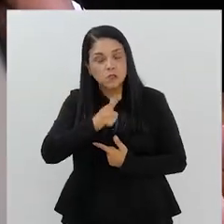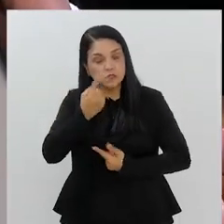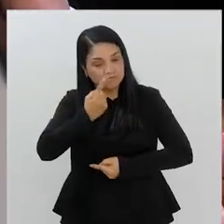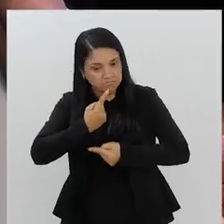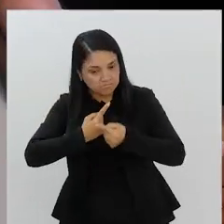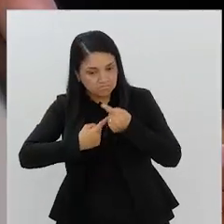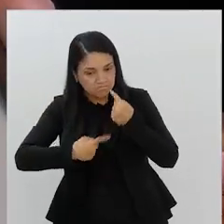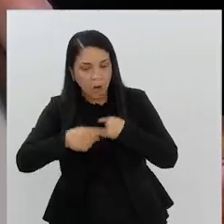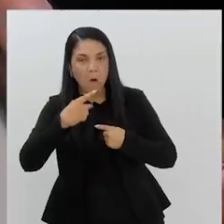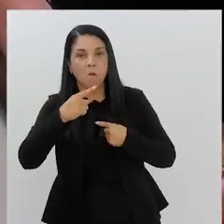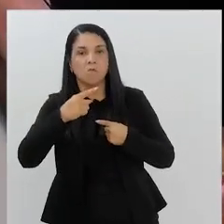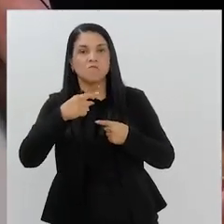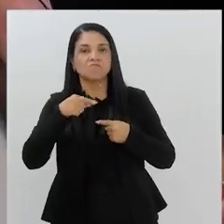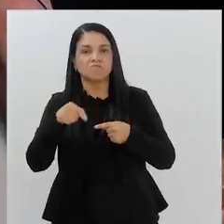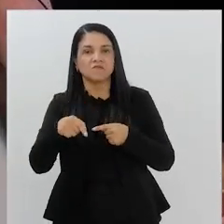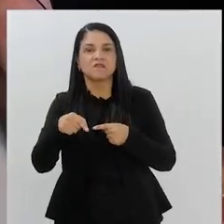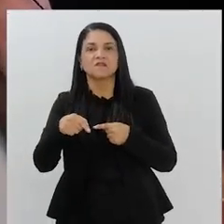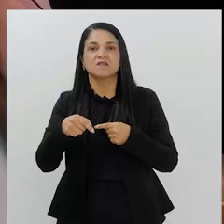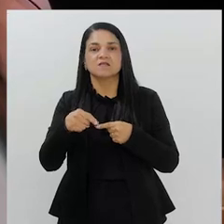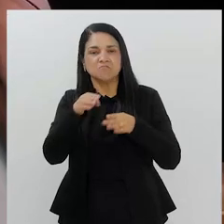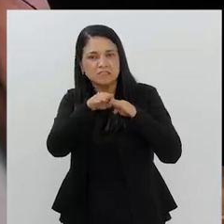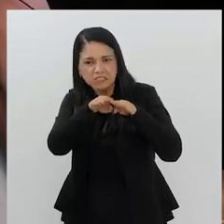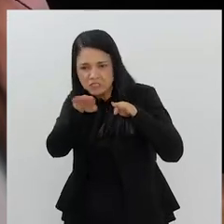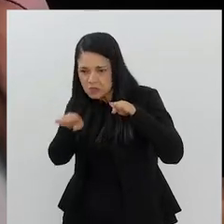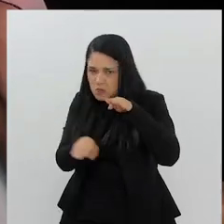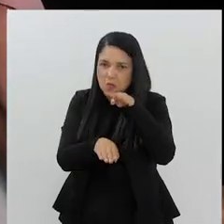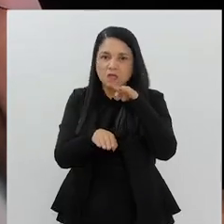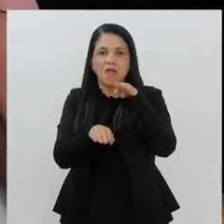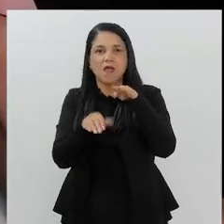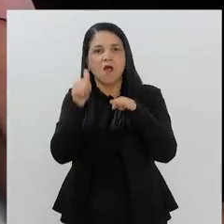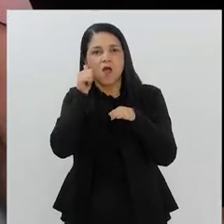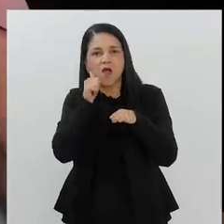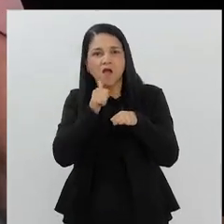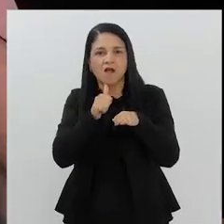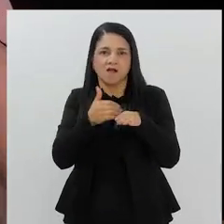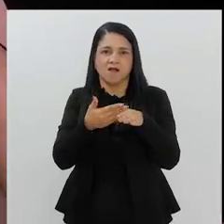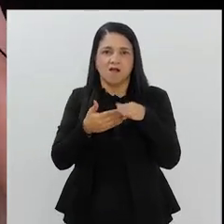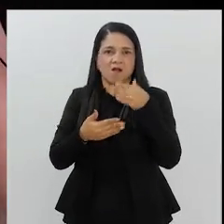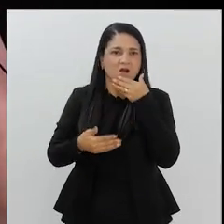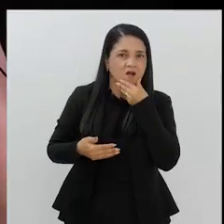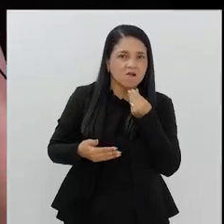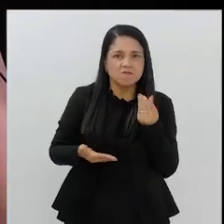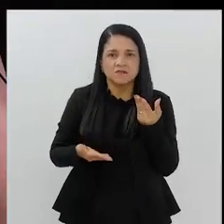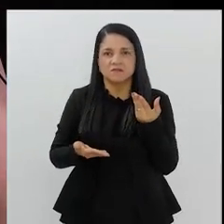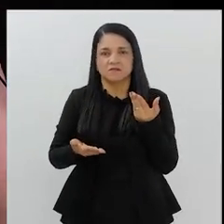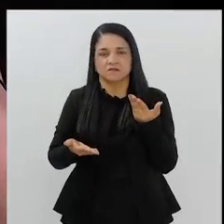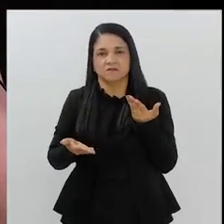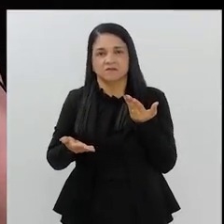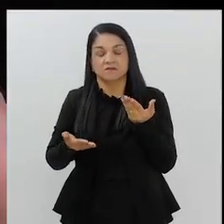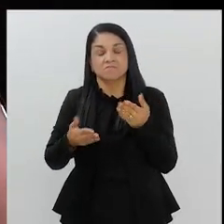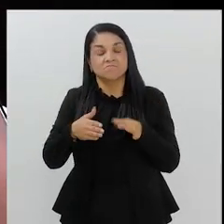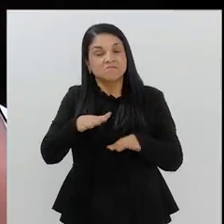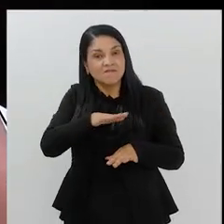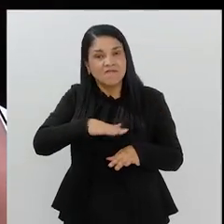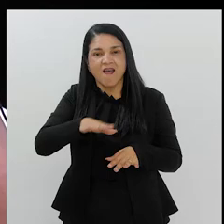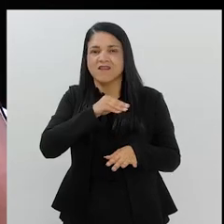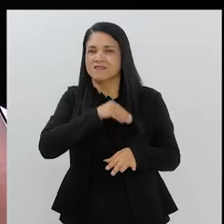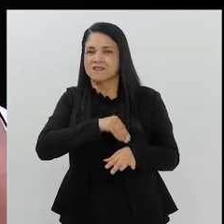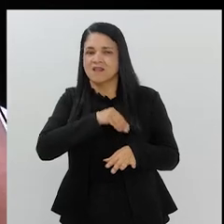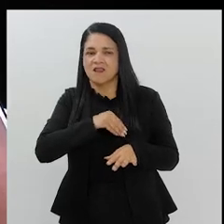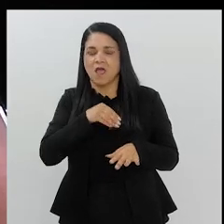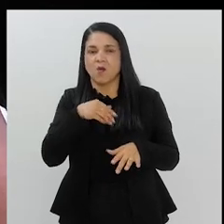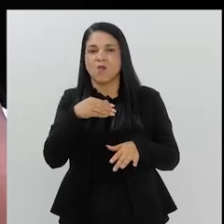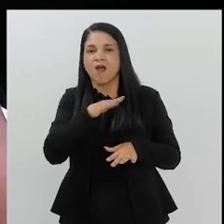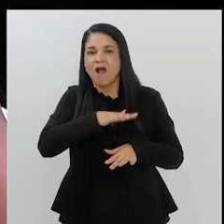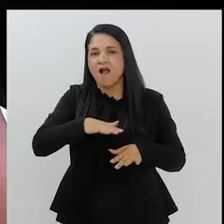consegue sair dessa situação né que é uma situação de desigualdade abissal principalmente na área salarial na área de